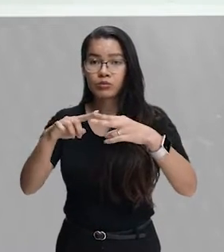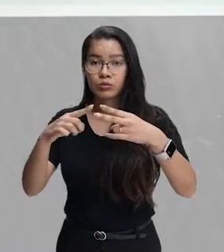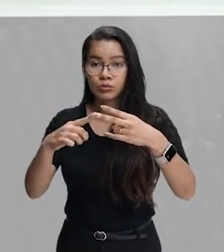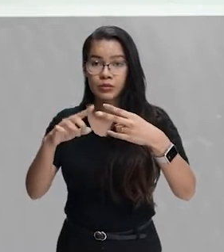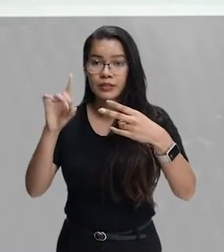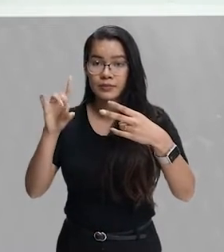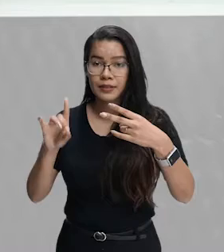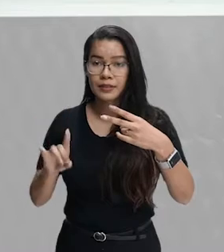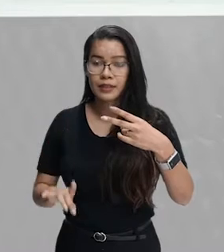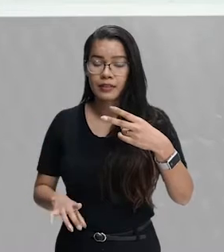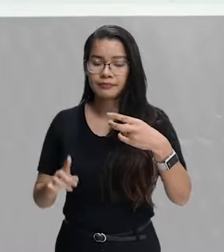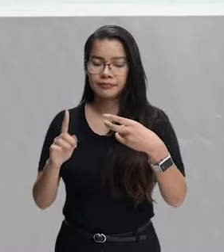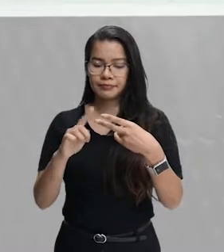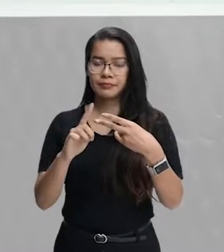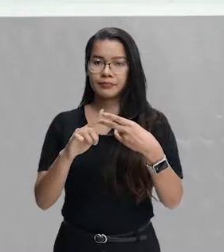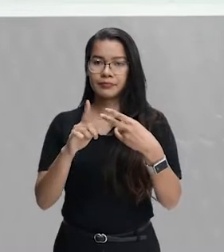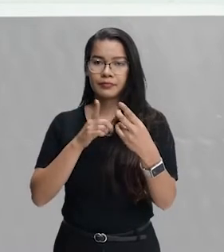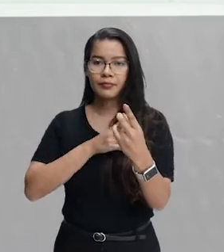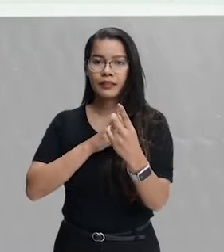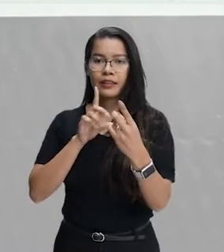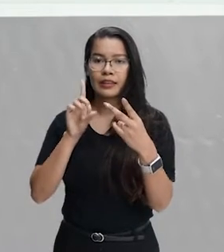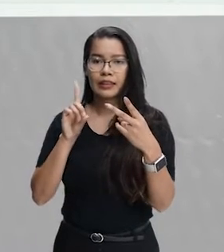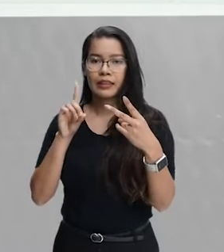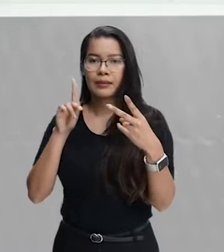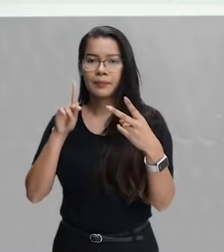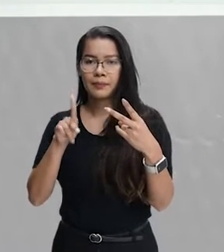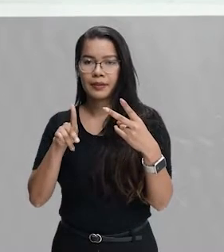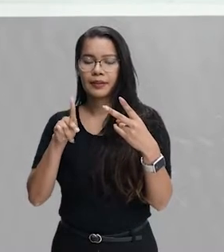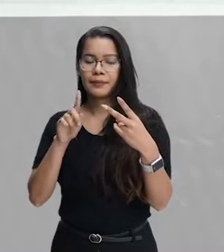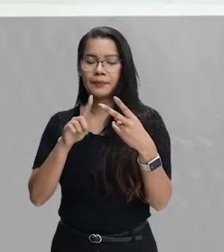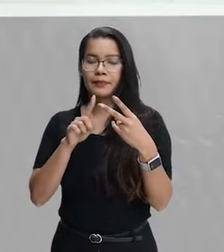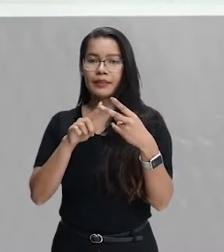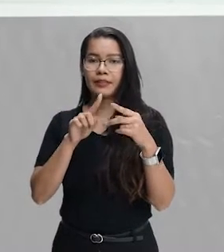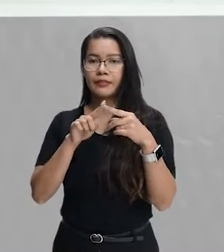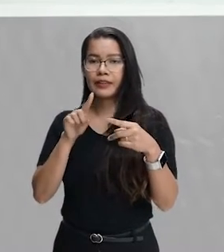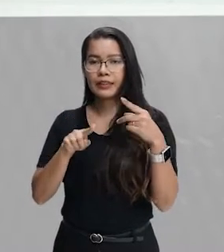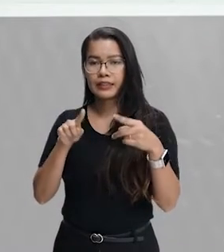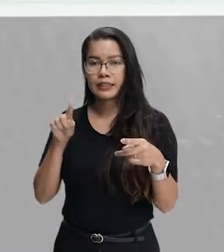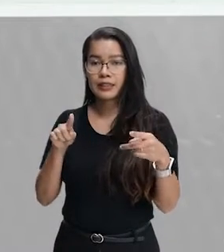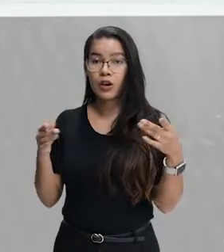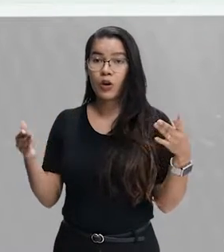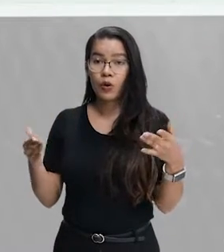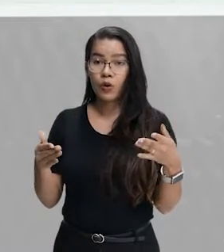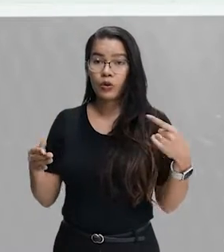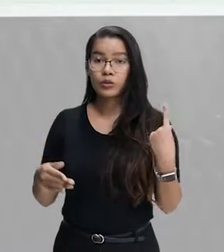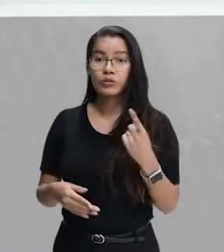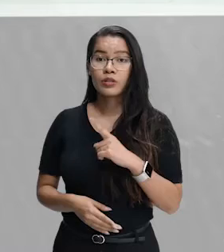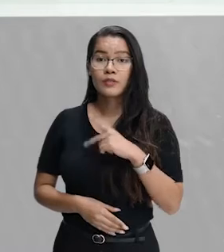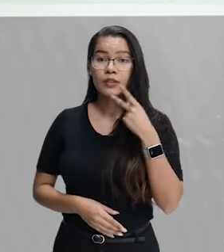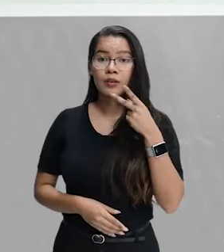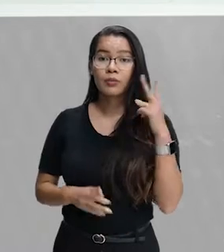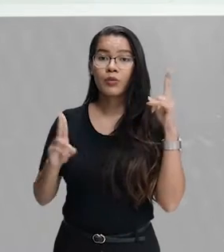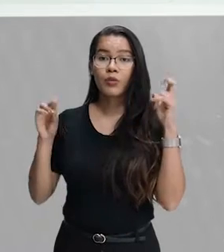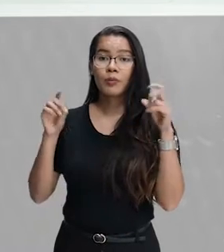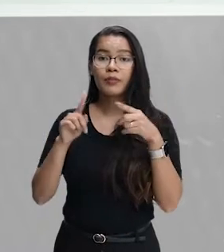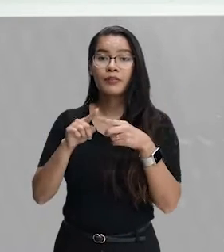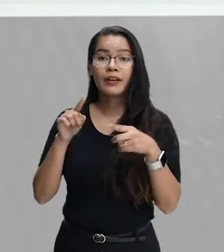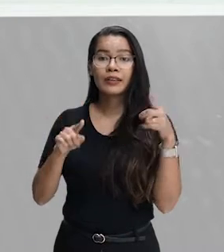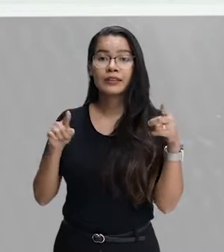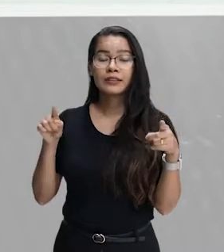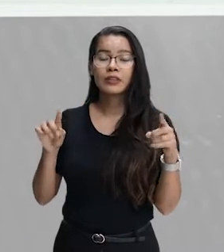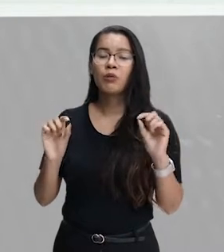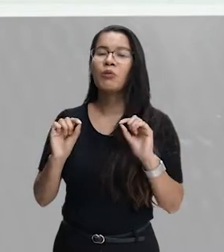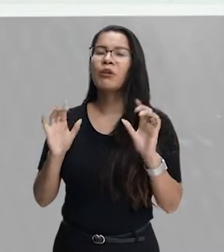desvio padrão, né, e a variância. Tá? Na aula de hoje, vamos falar de variância. Pessoal, o que é uma medida